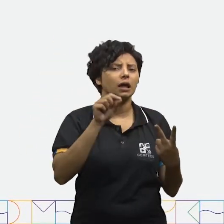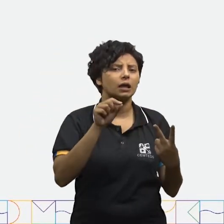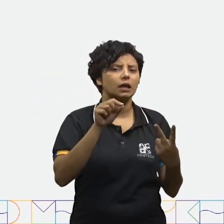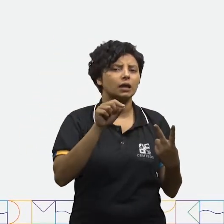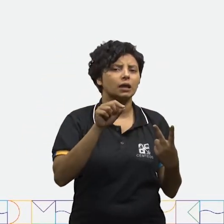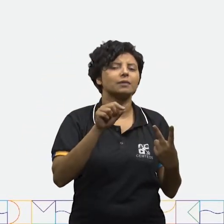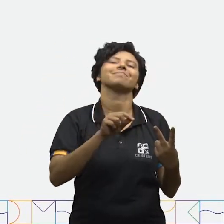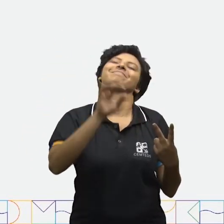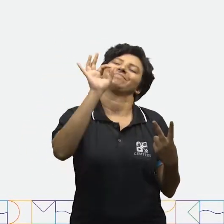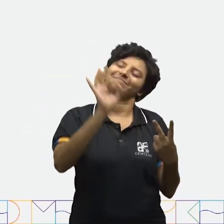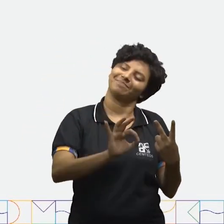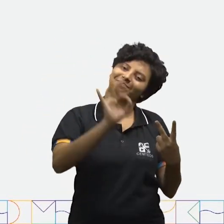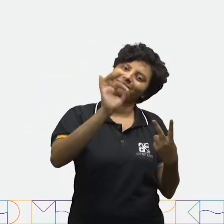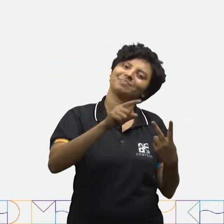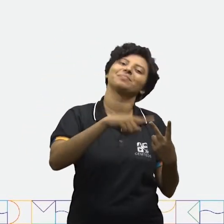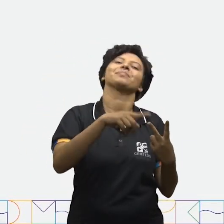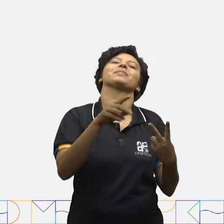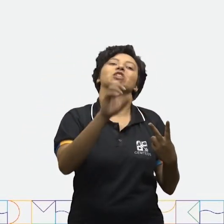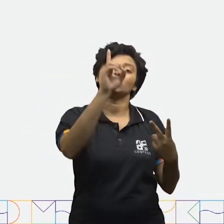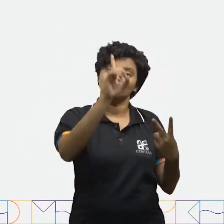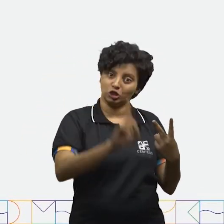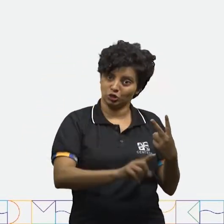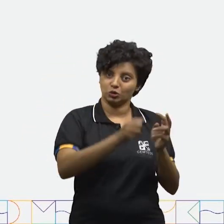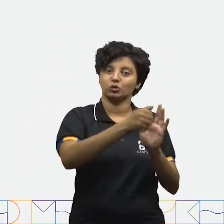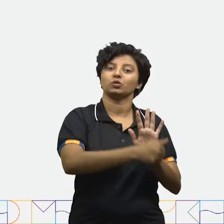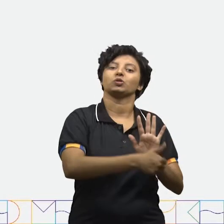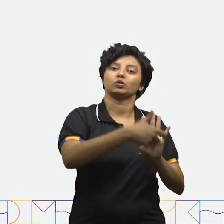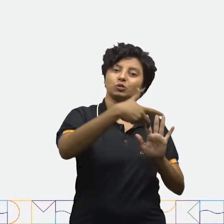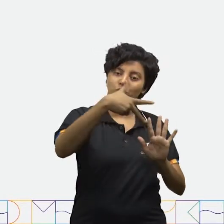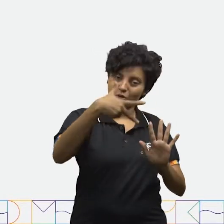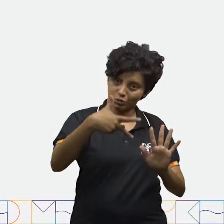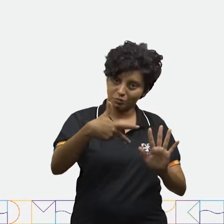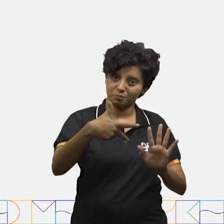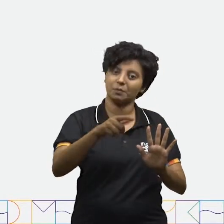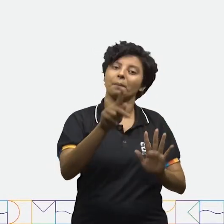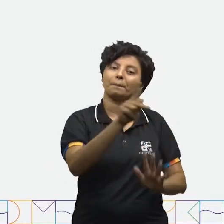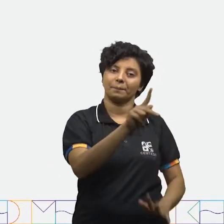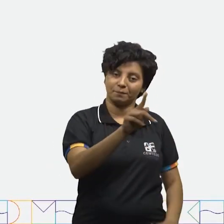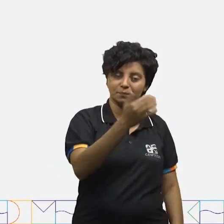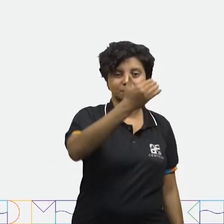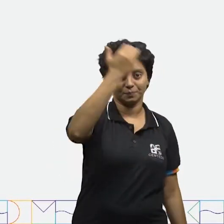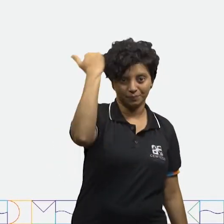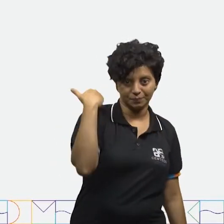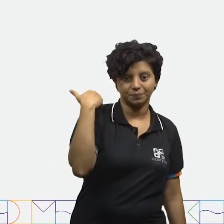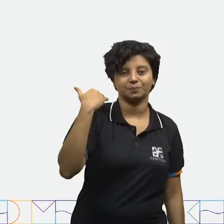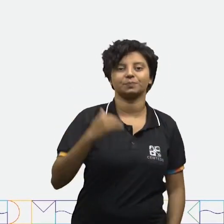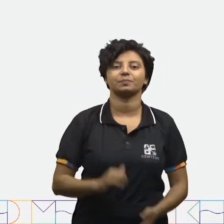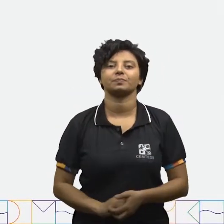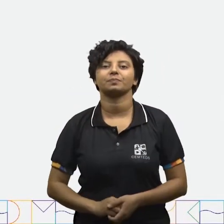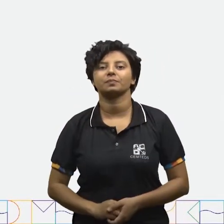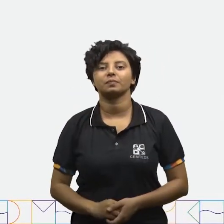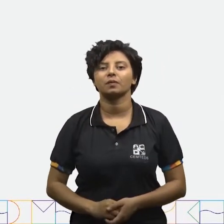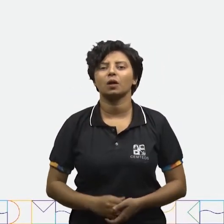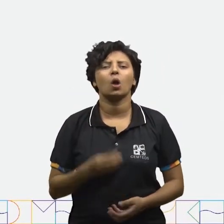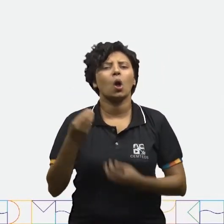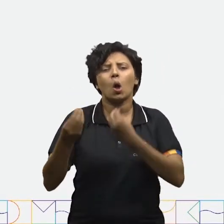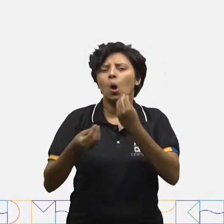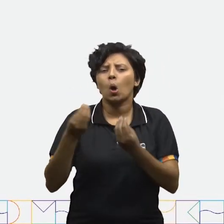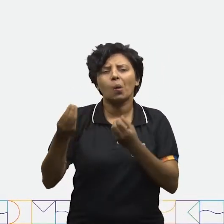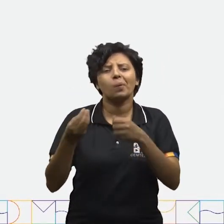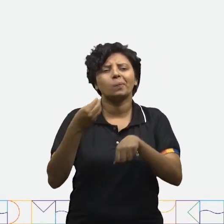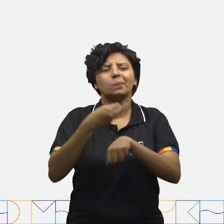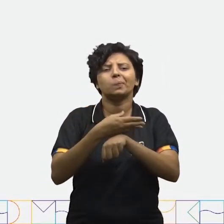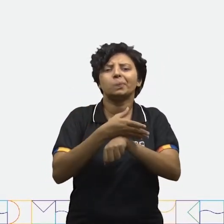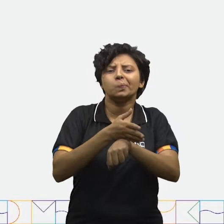comigo? Isso mesmo! A diretora do Centro de Mídias da CEMED, a professora Mônica. Como estava o tempo